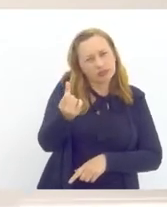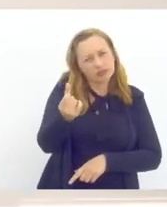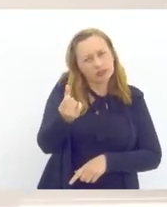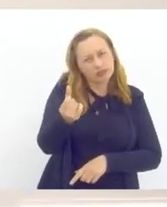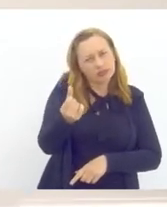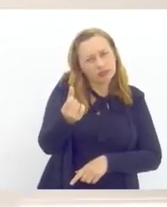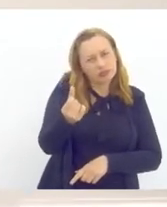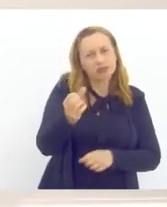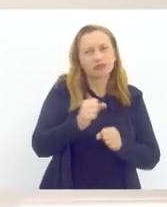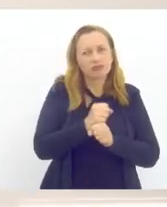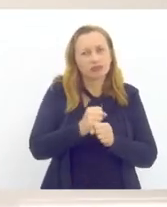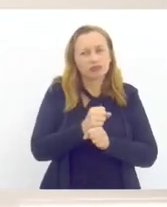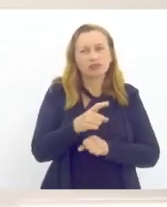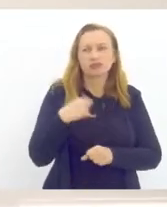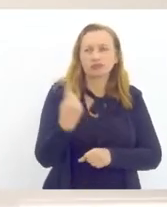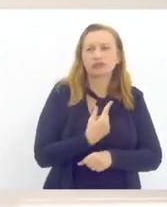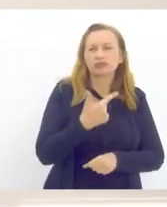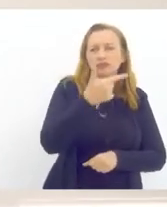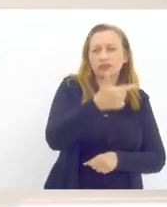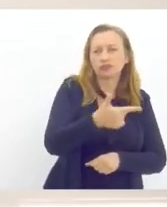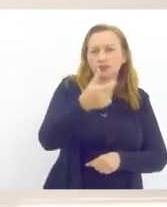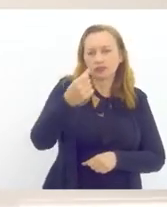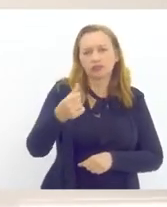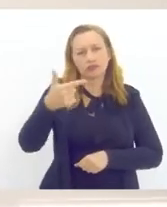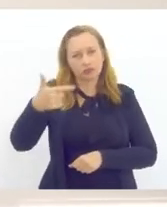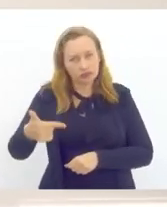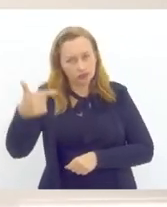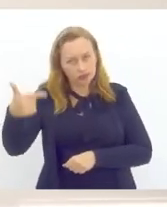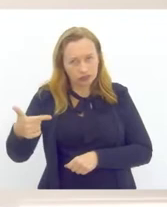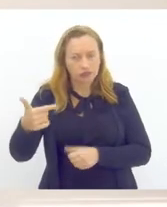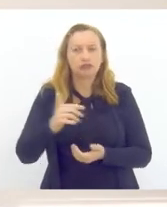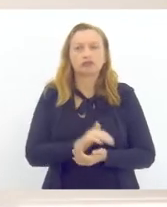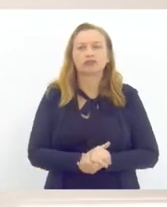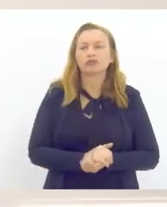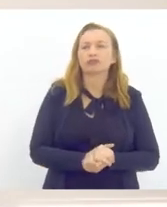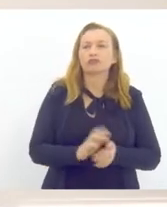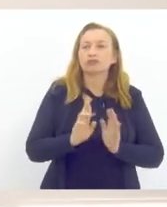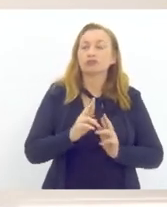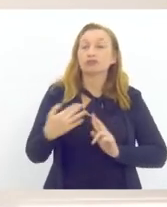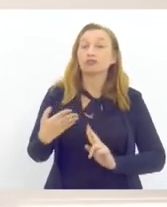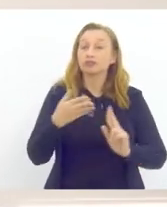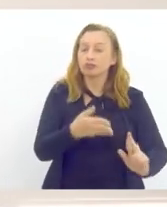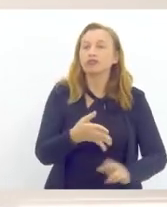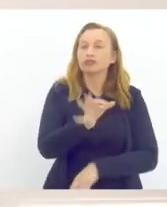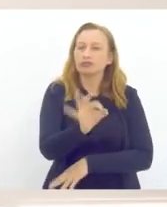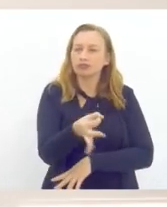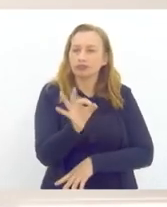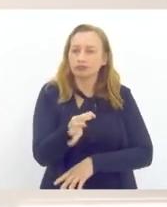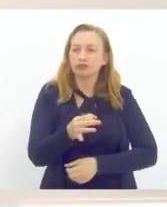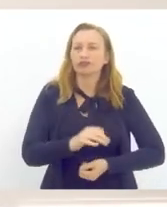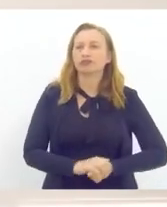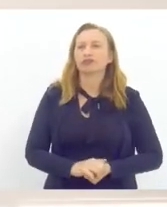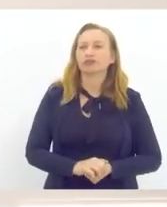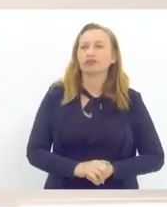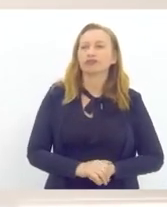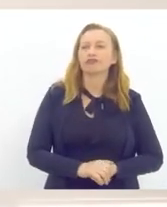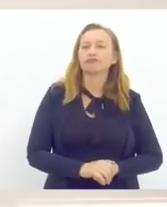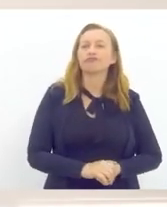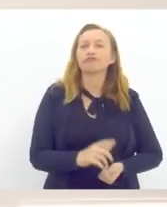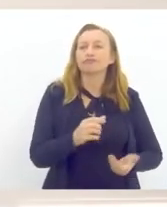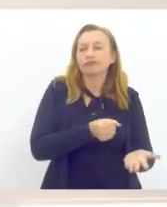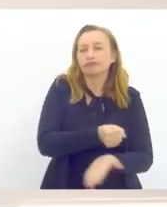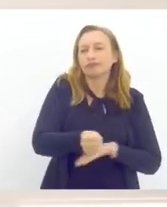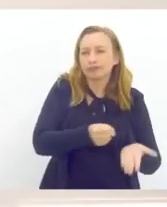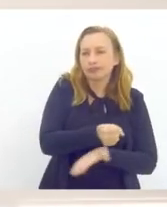96, estamos em 2022, como uma referência. Mas, evidentemente, mesmo para isso, a gente ter a base